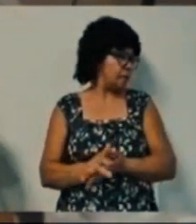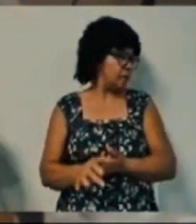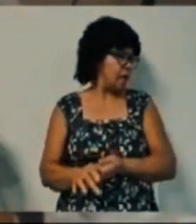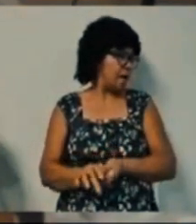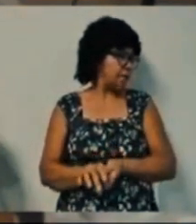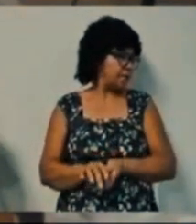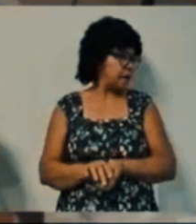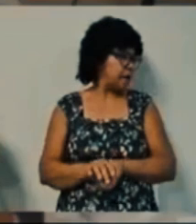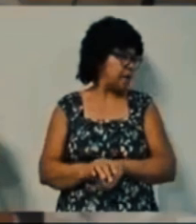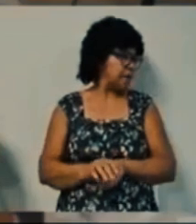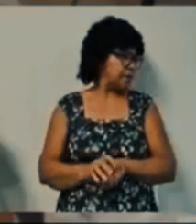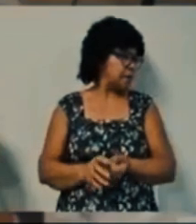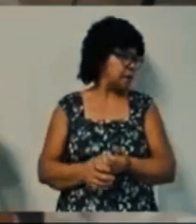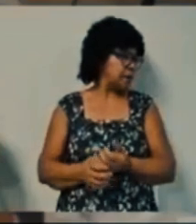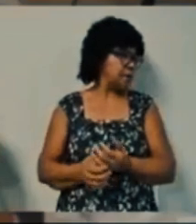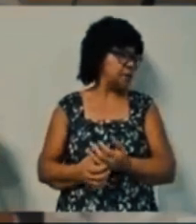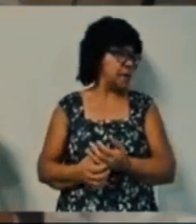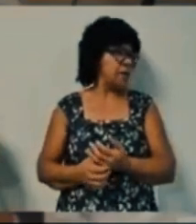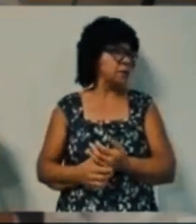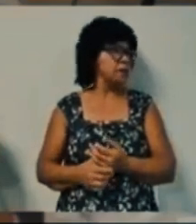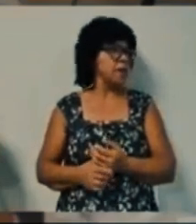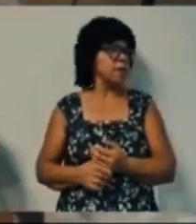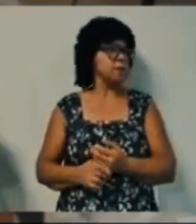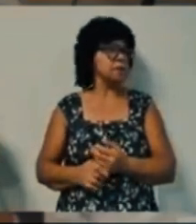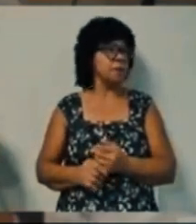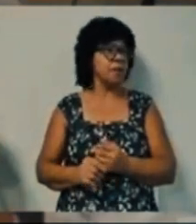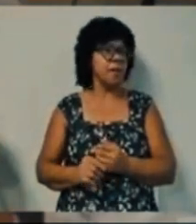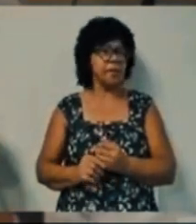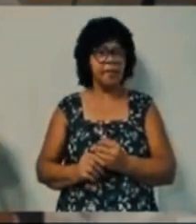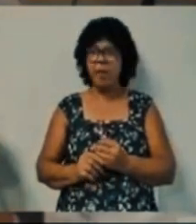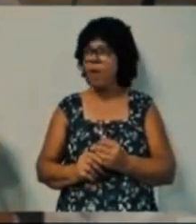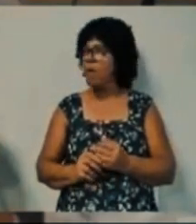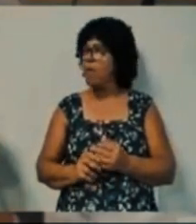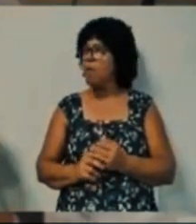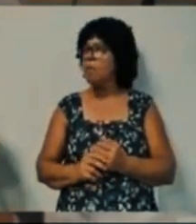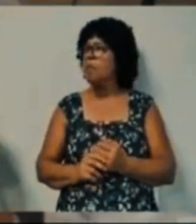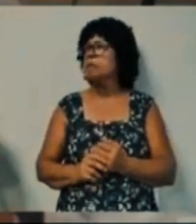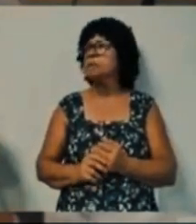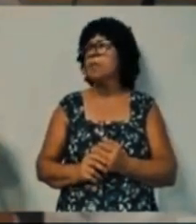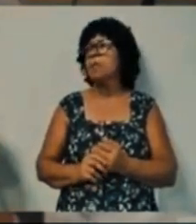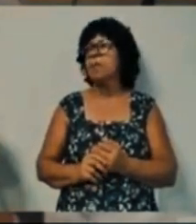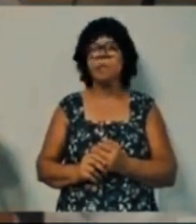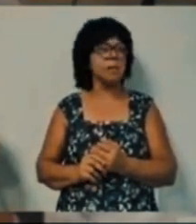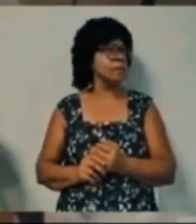a terceira pessoa, Dela Bacharabagaia,